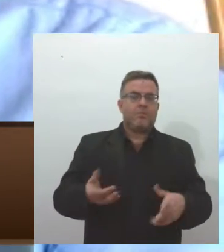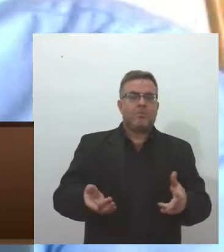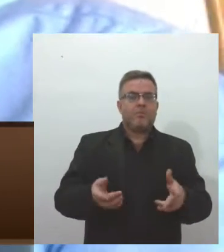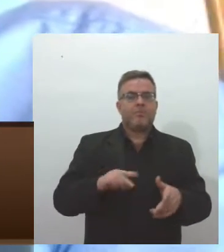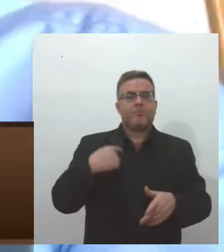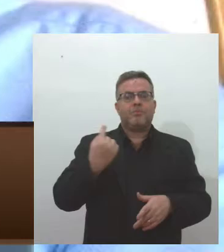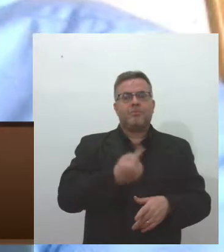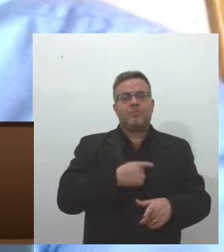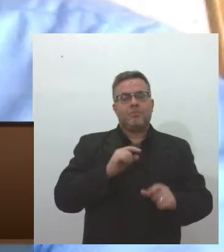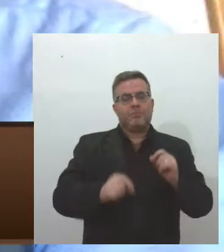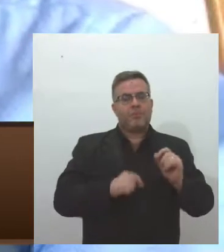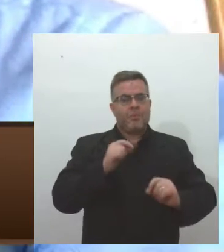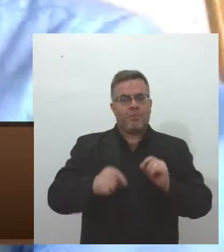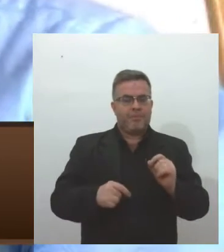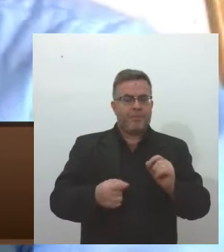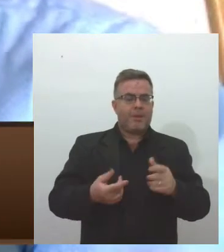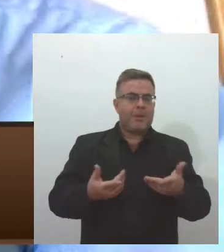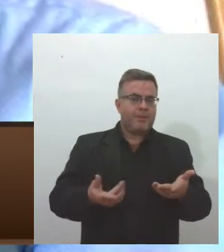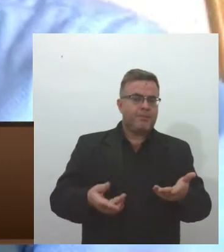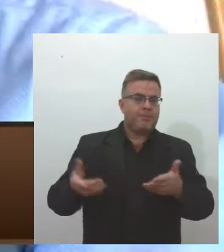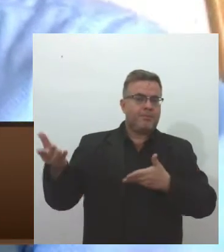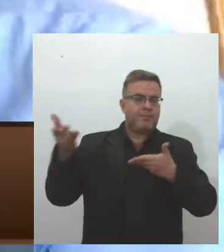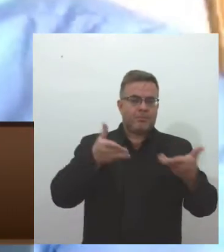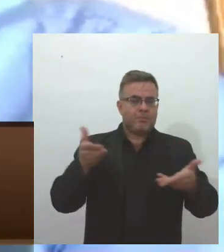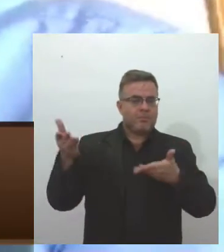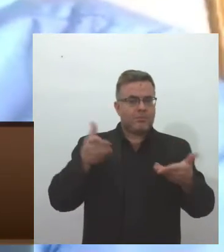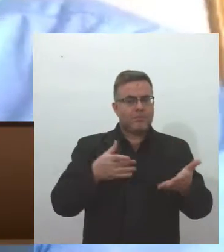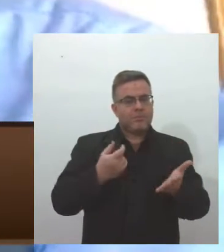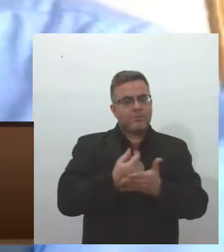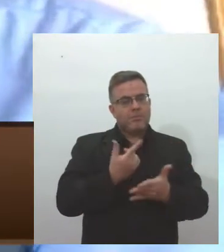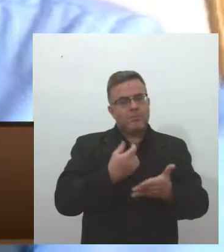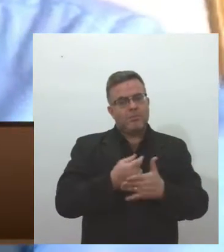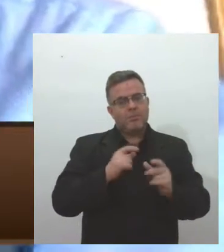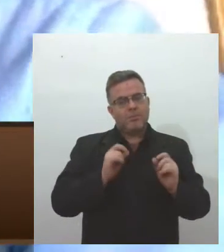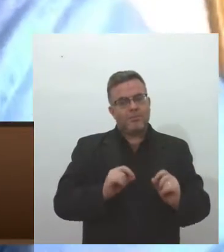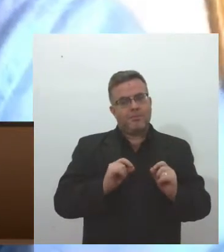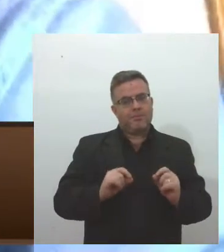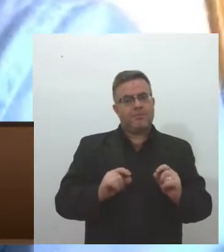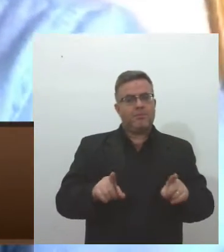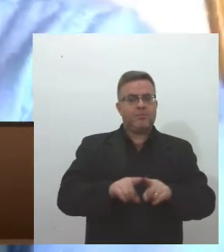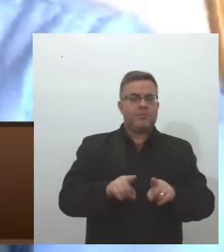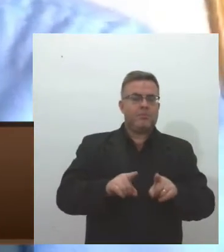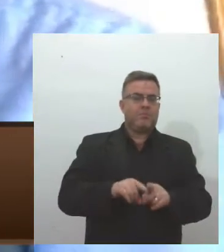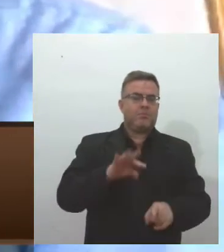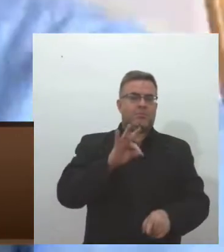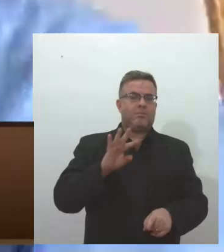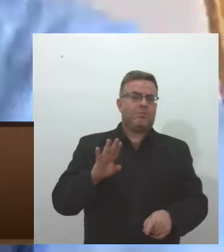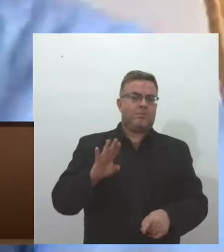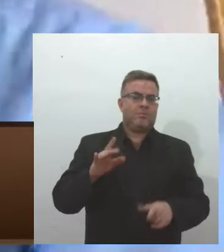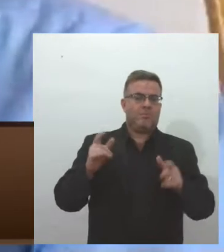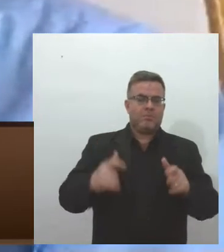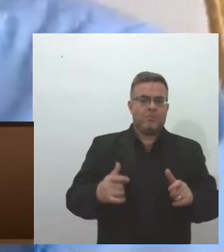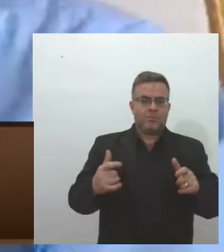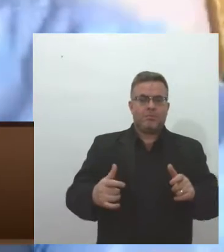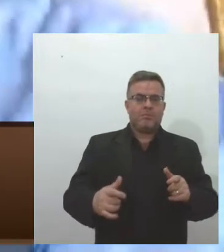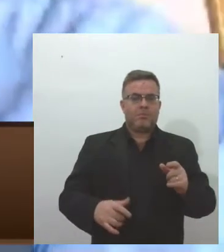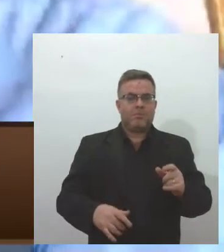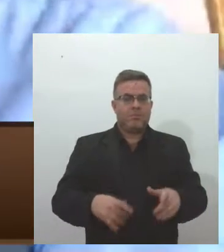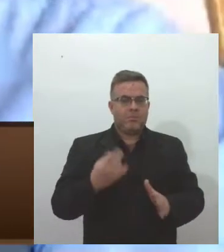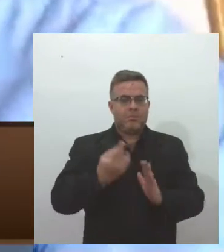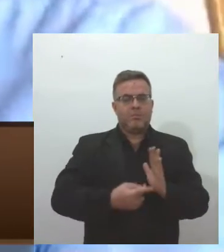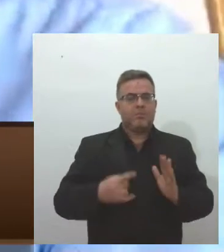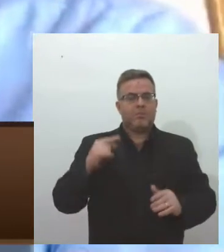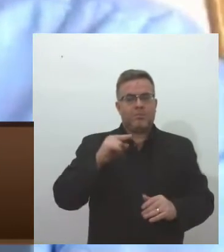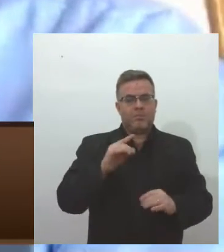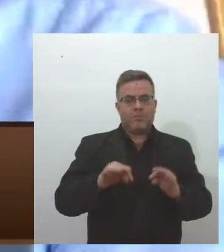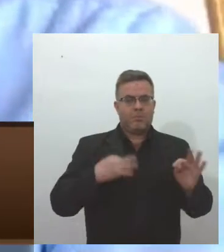infraestrutura para receber esse turista de compras, que é muito importante lá, como também em Tobias Barreto, estamos com um projeto muito grande lá para o